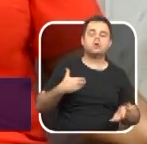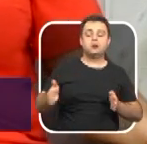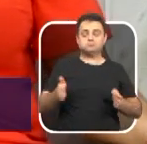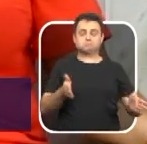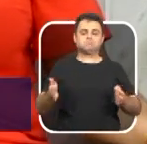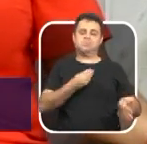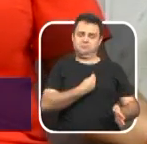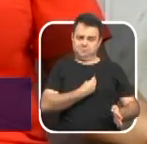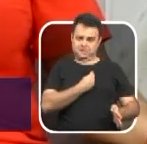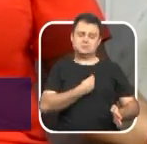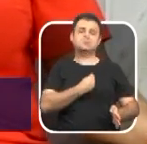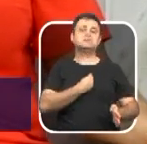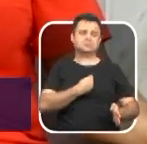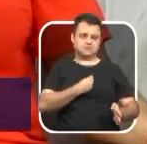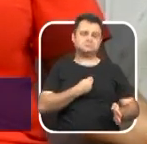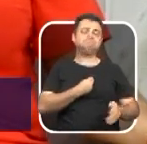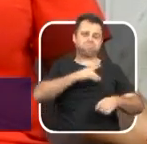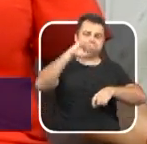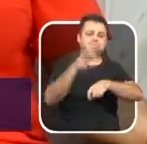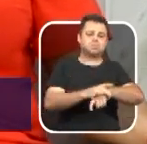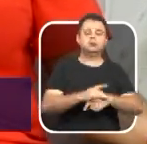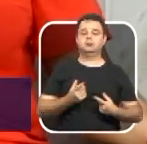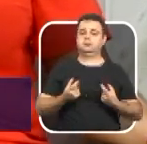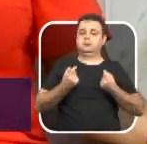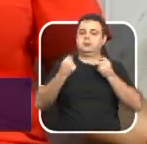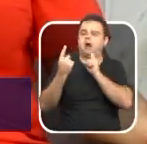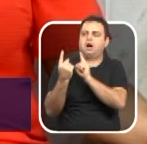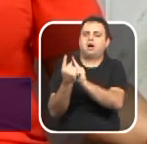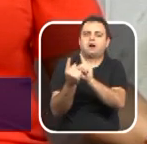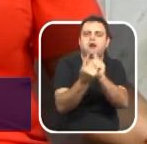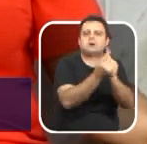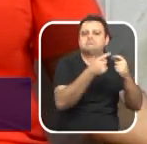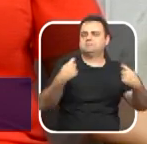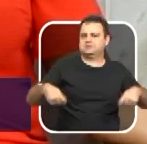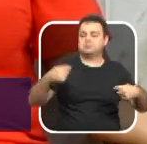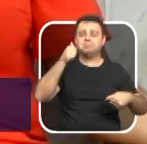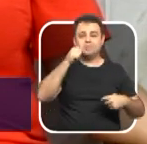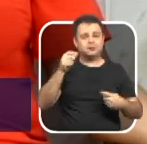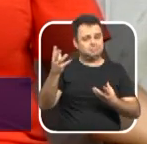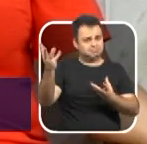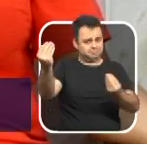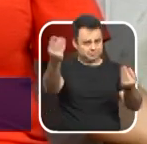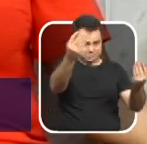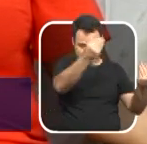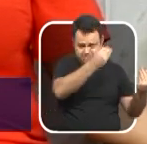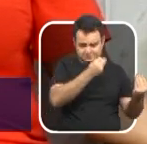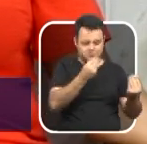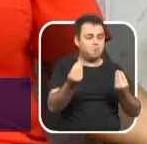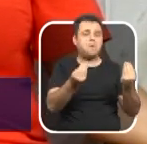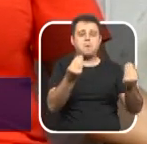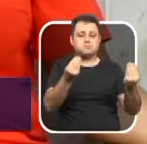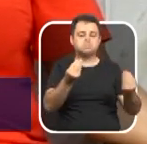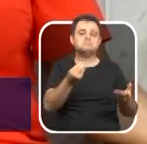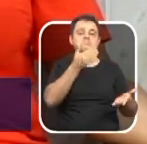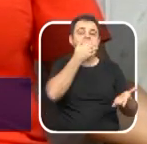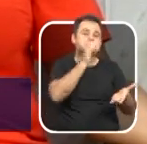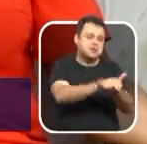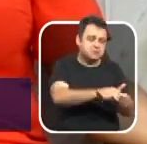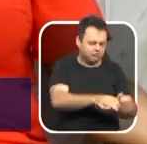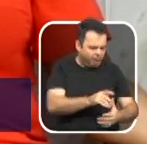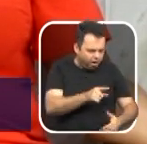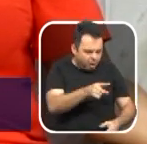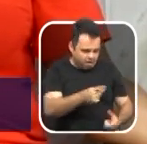são abandonadas pelos seus companheiros e passam essa situação de vulnerabilidade